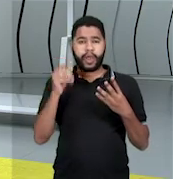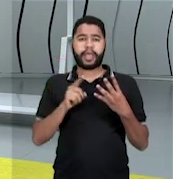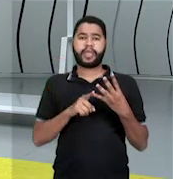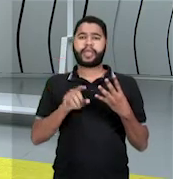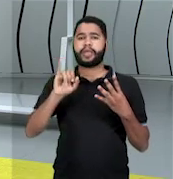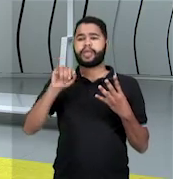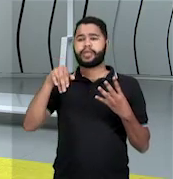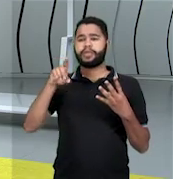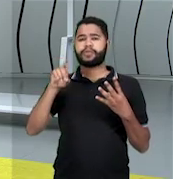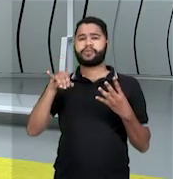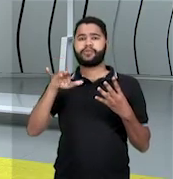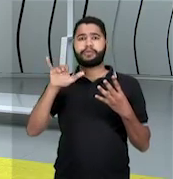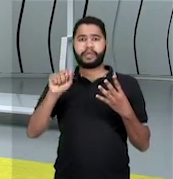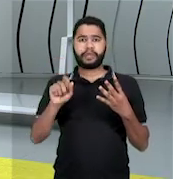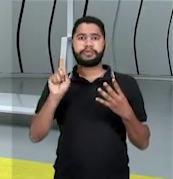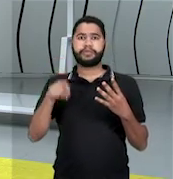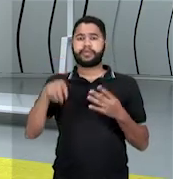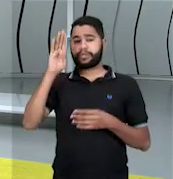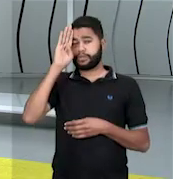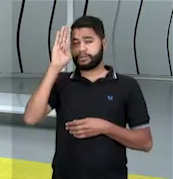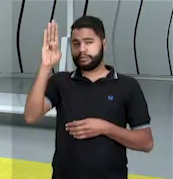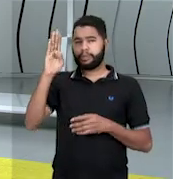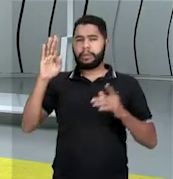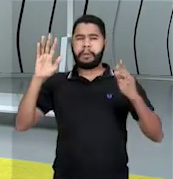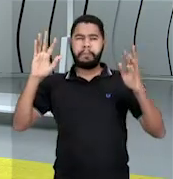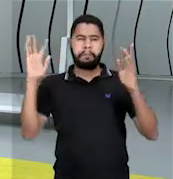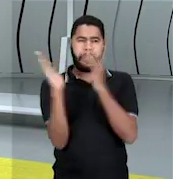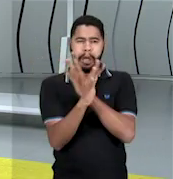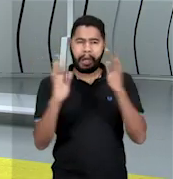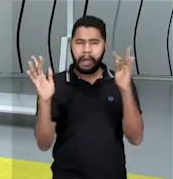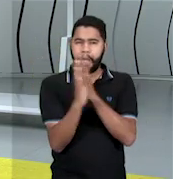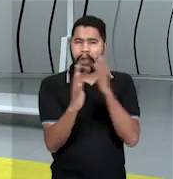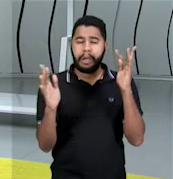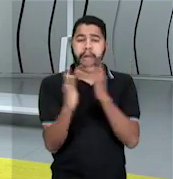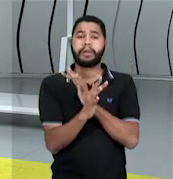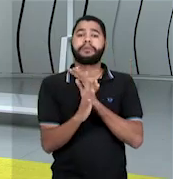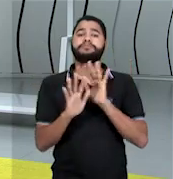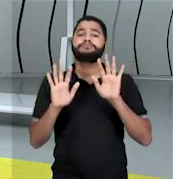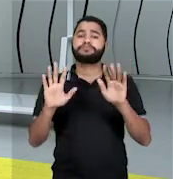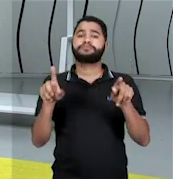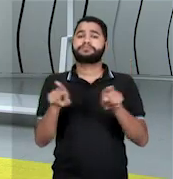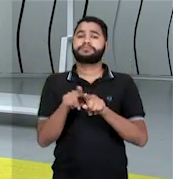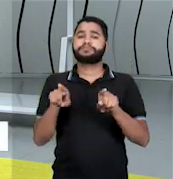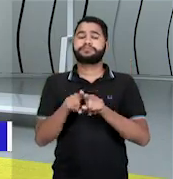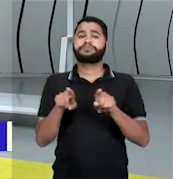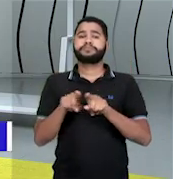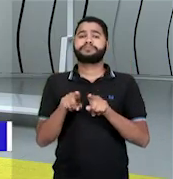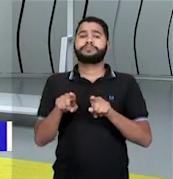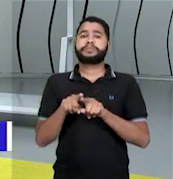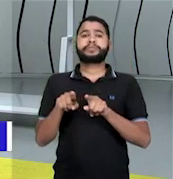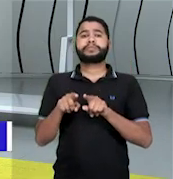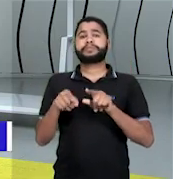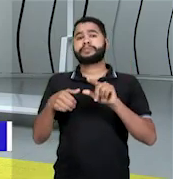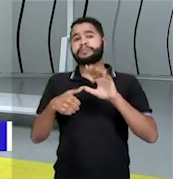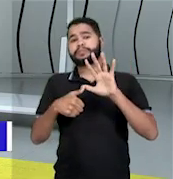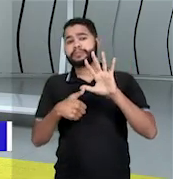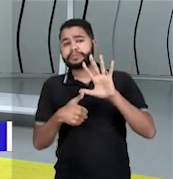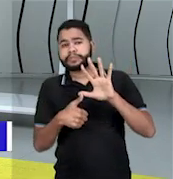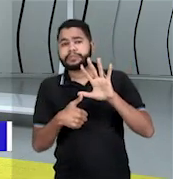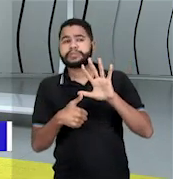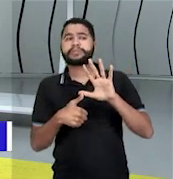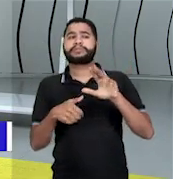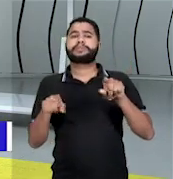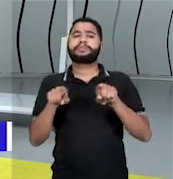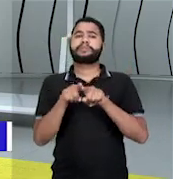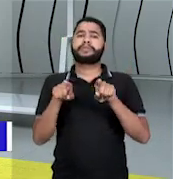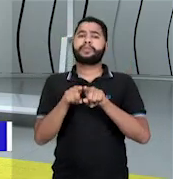países que se destacam pela essa grande concentração populacional. Em compensação, você vai ter aí parte da América do Norte, parte norte